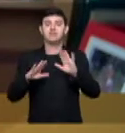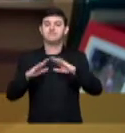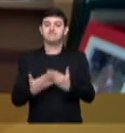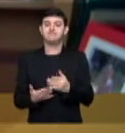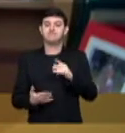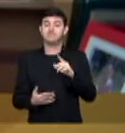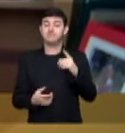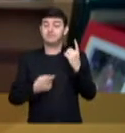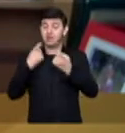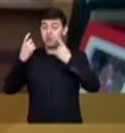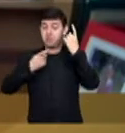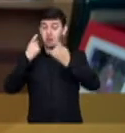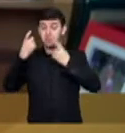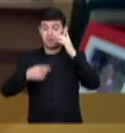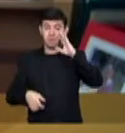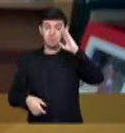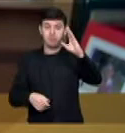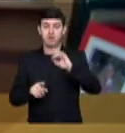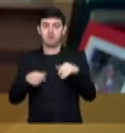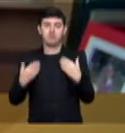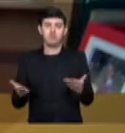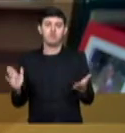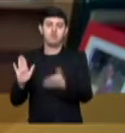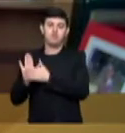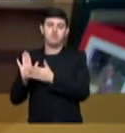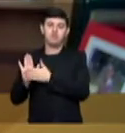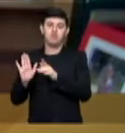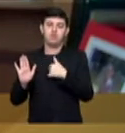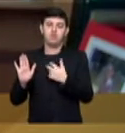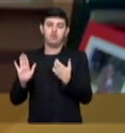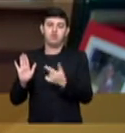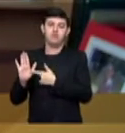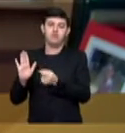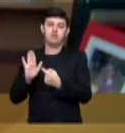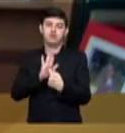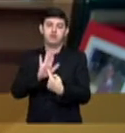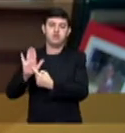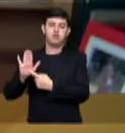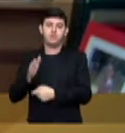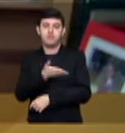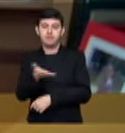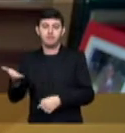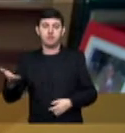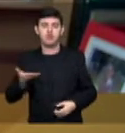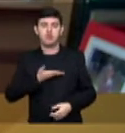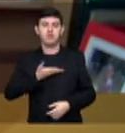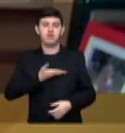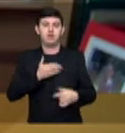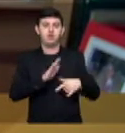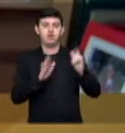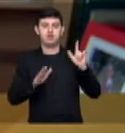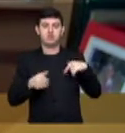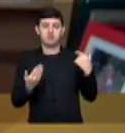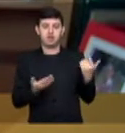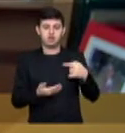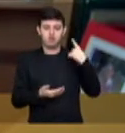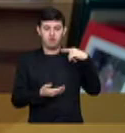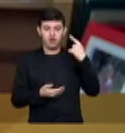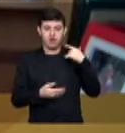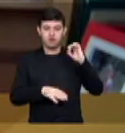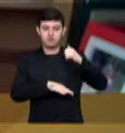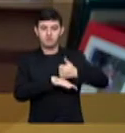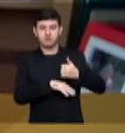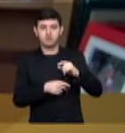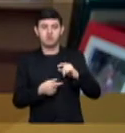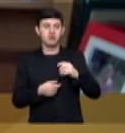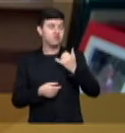é a grande preocupação. E, a propósito disso, tome liberdade de destacar os eminentes colegas que me destacaram, me antecederam, o doutor